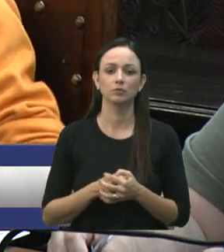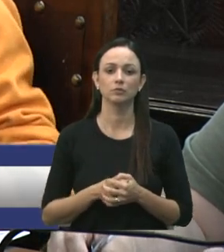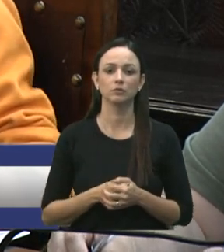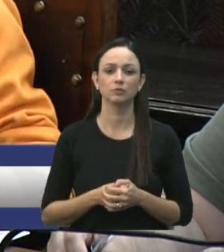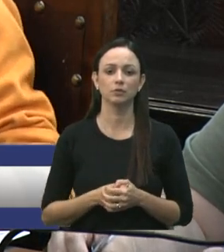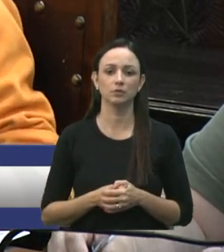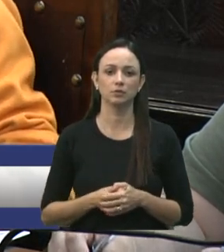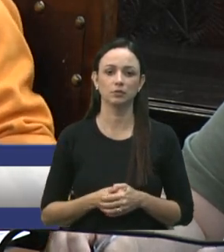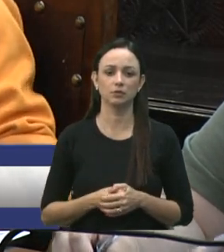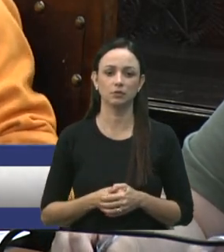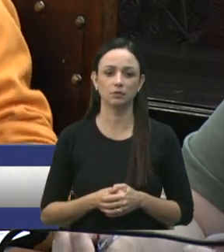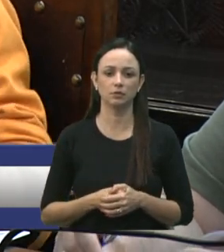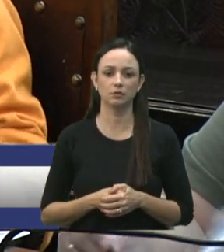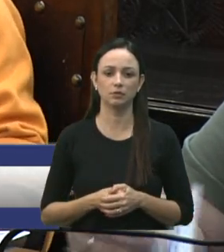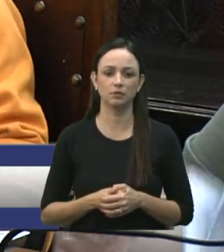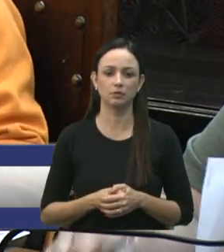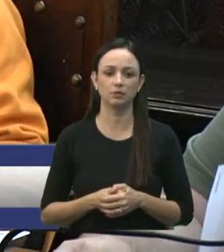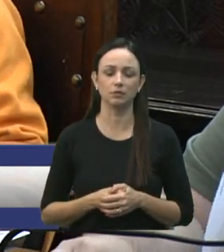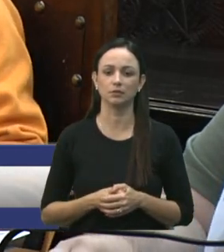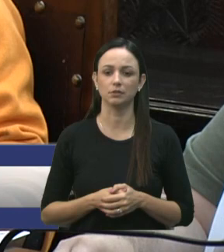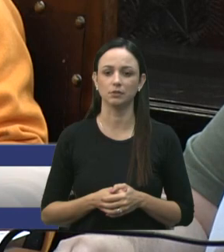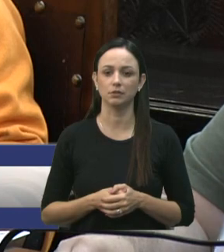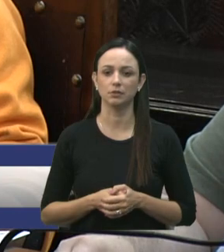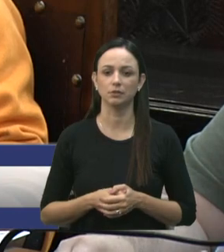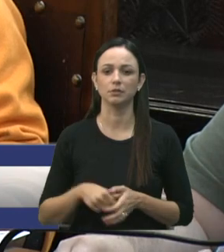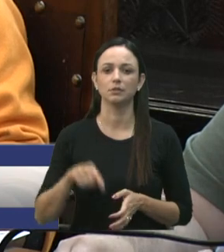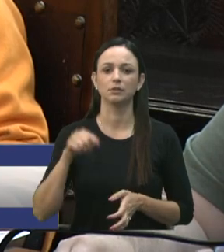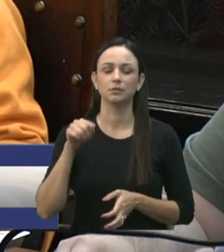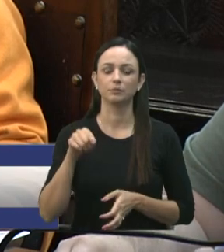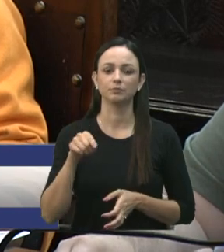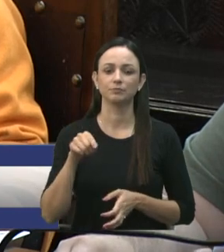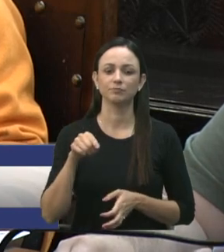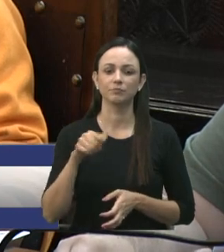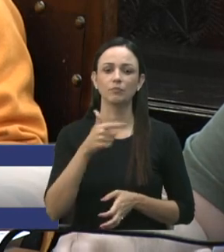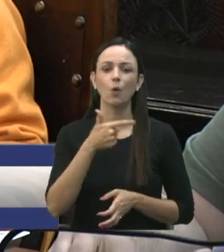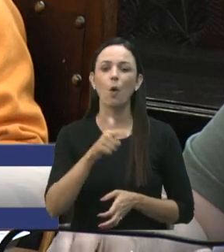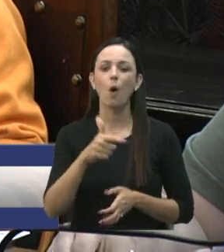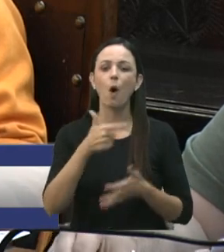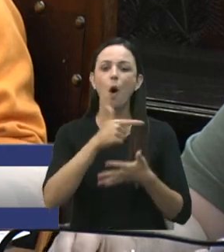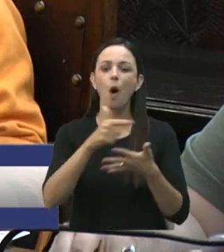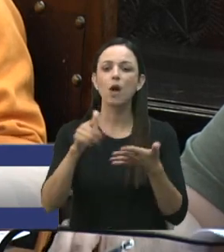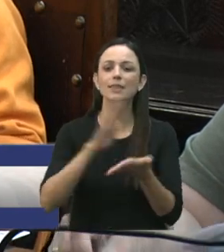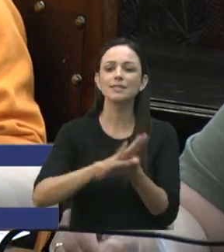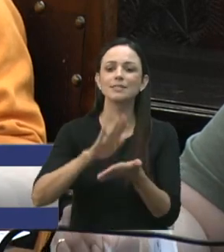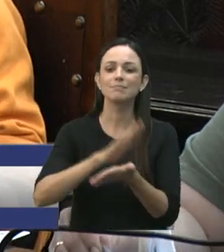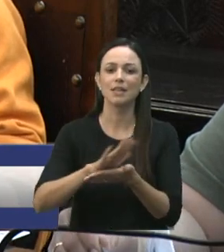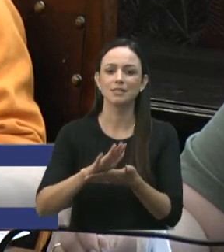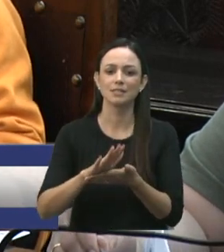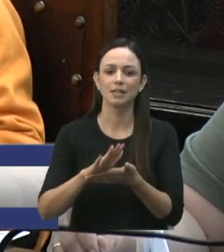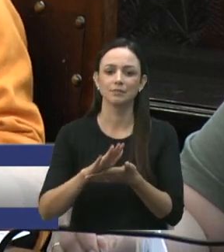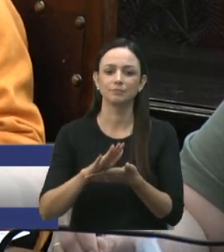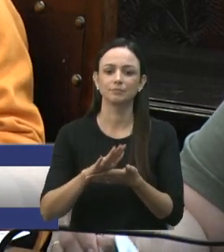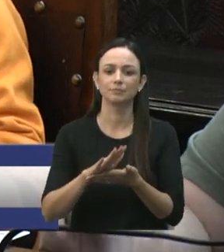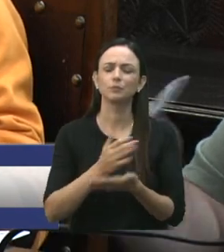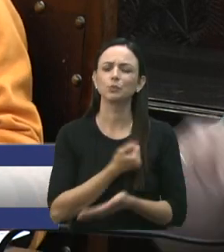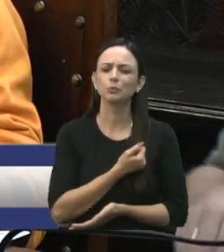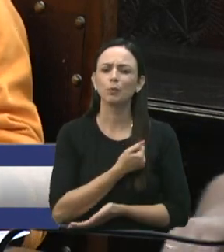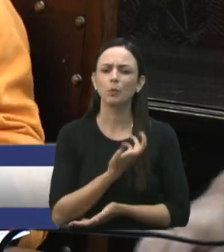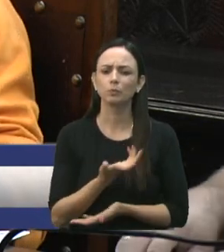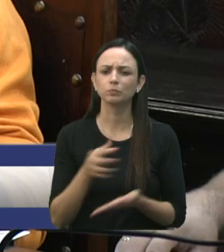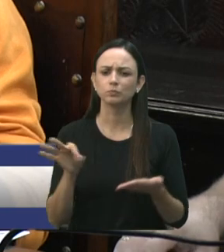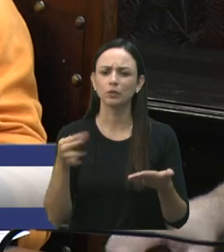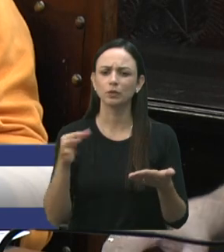Certo. Que é onde? Na página... Natália? Outras despesas correntes. Qual que está a página, gente?